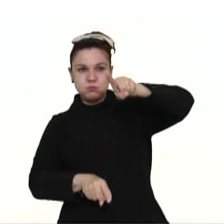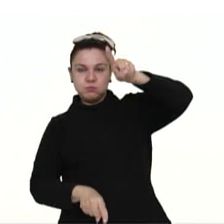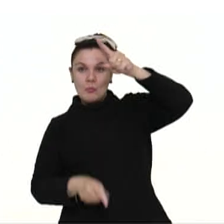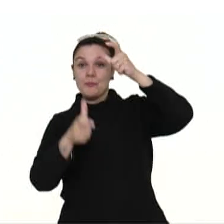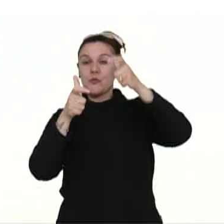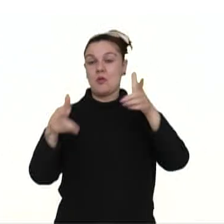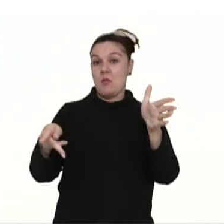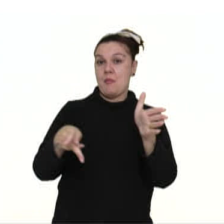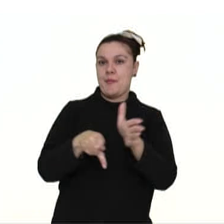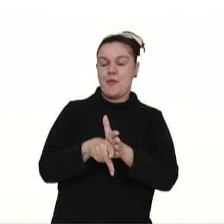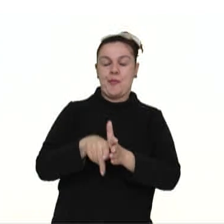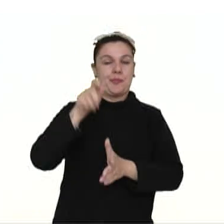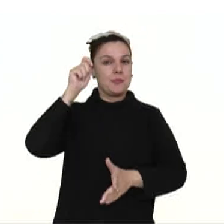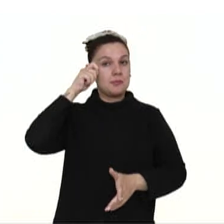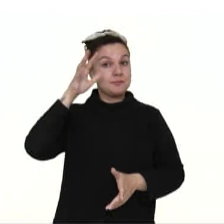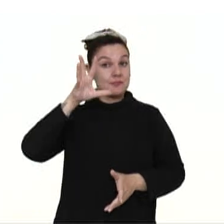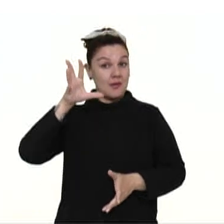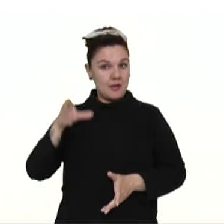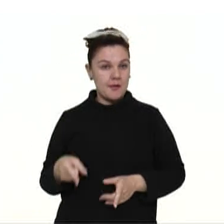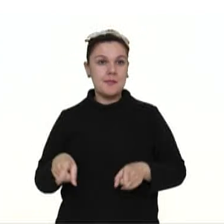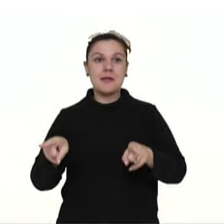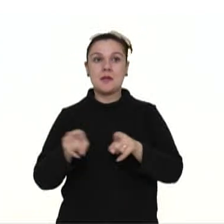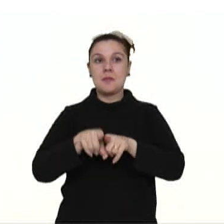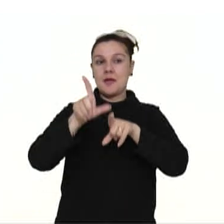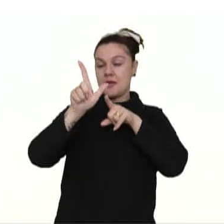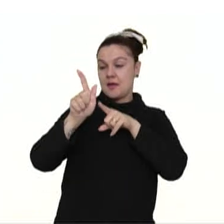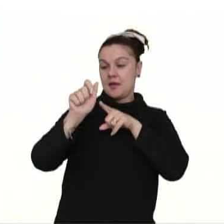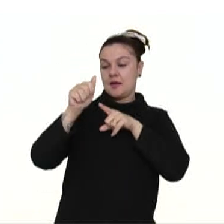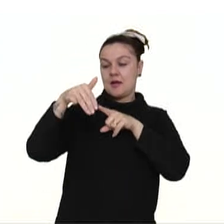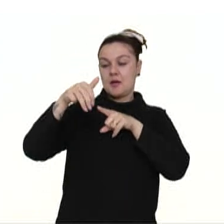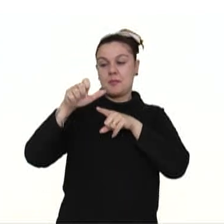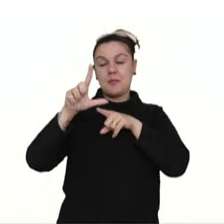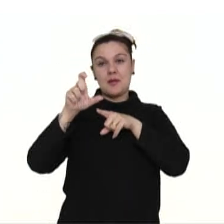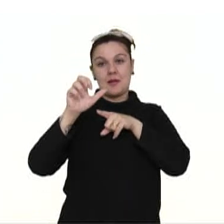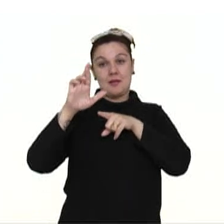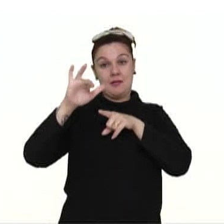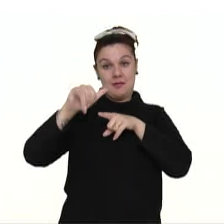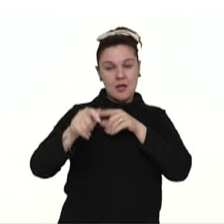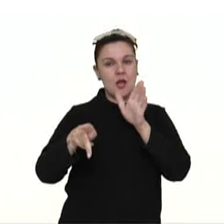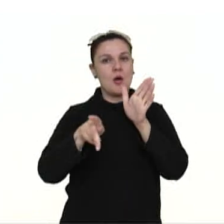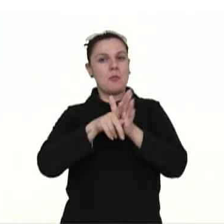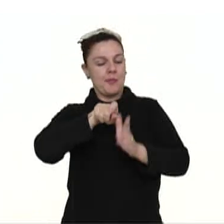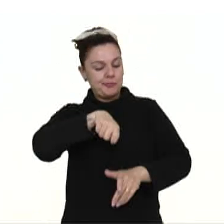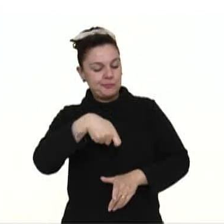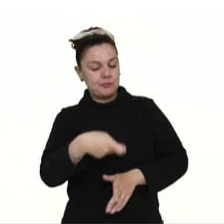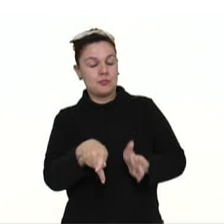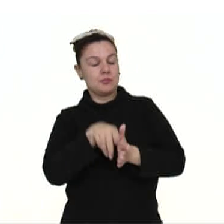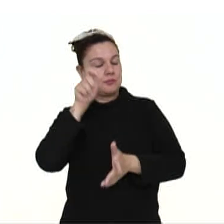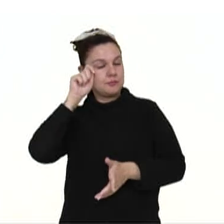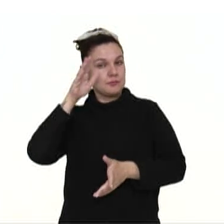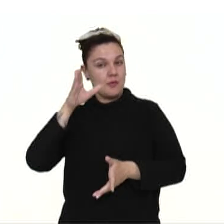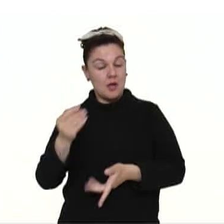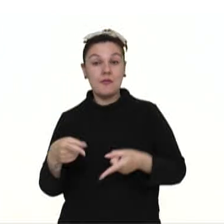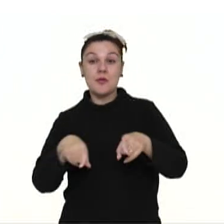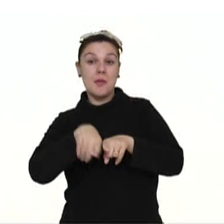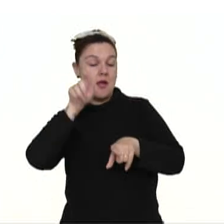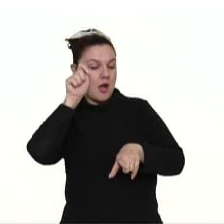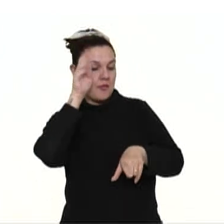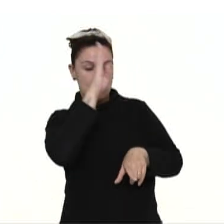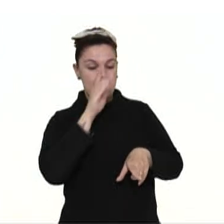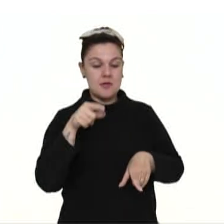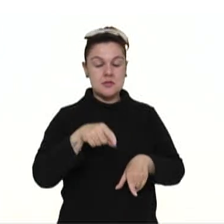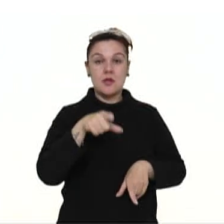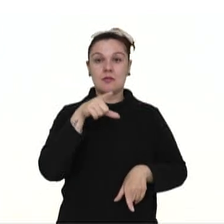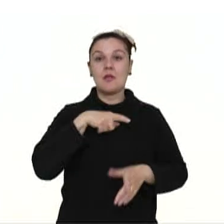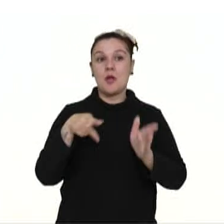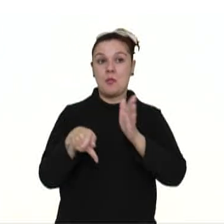da África e tal, e as gameleiras. Então, baobás e gameleiras, símbolos africanos e afro-brasileiros presentes na